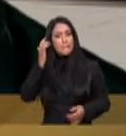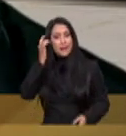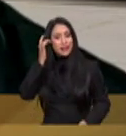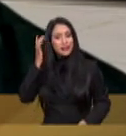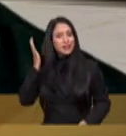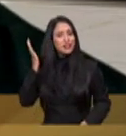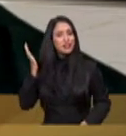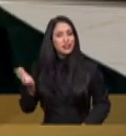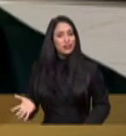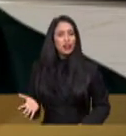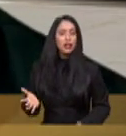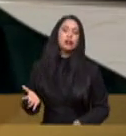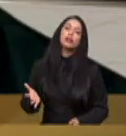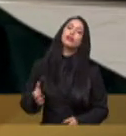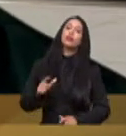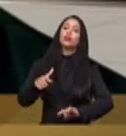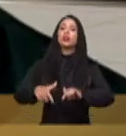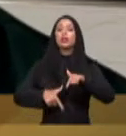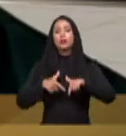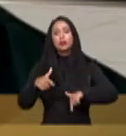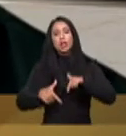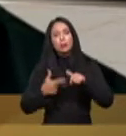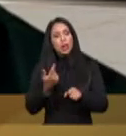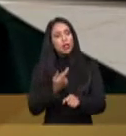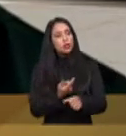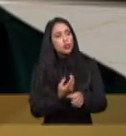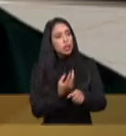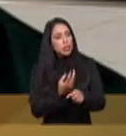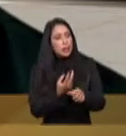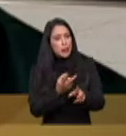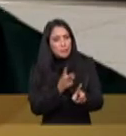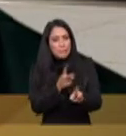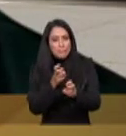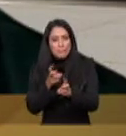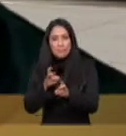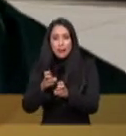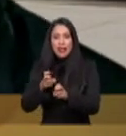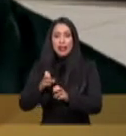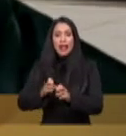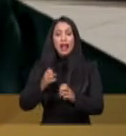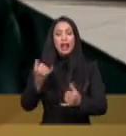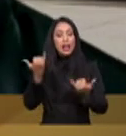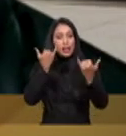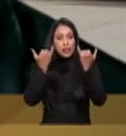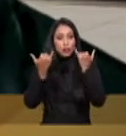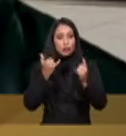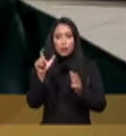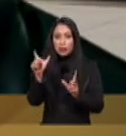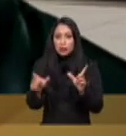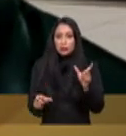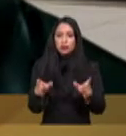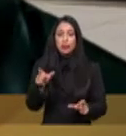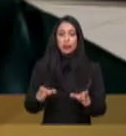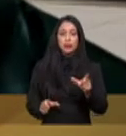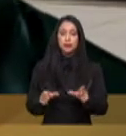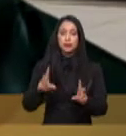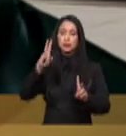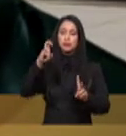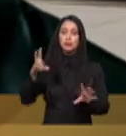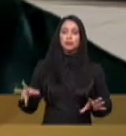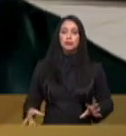fácil do que ter o trabalho de ir atrás da informação sobre cada um. Fecho a